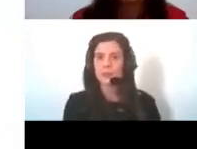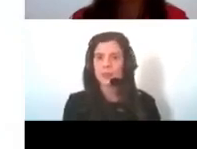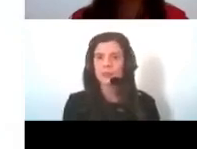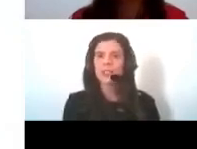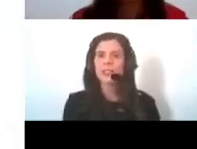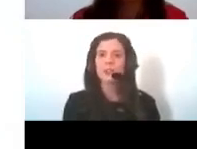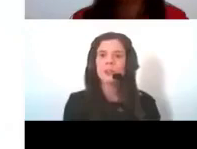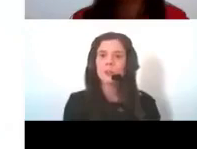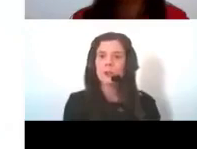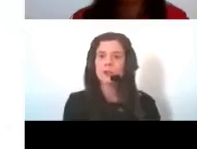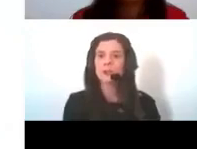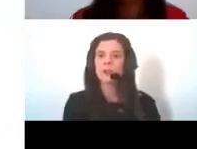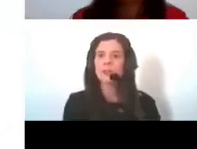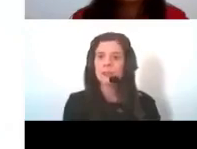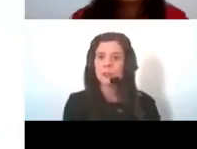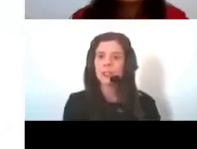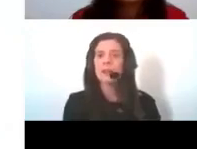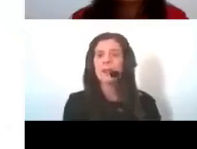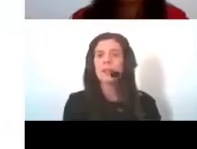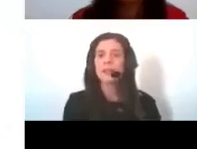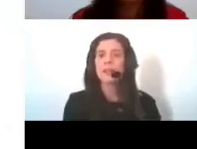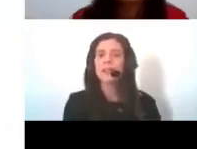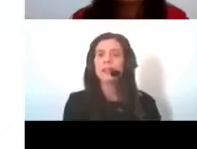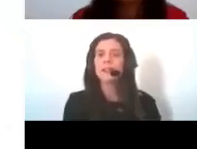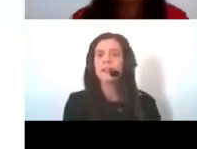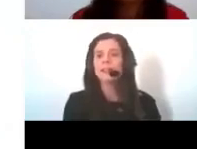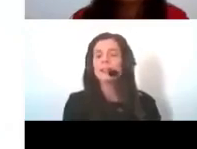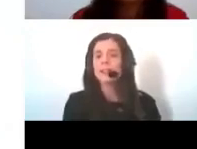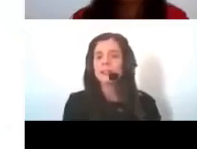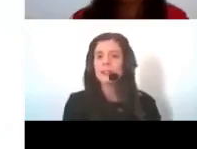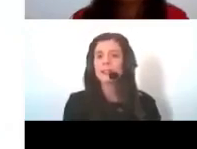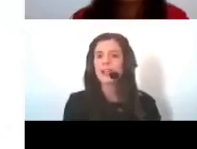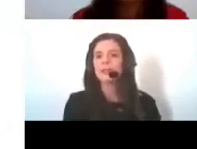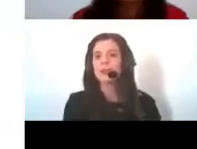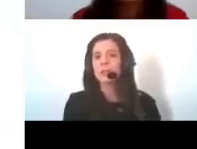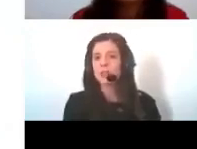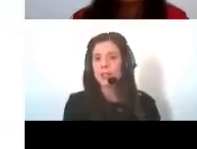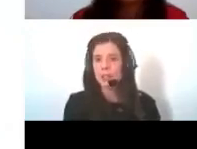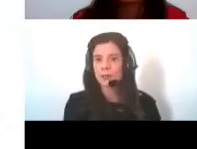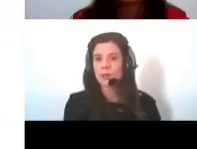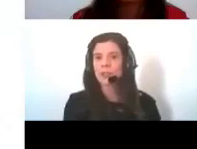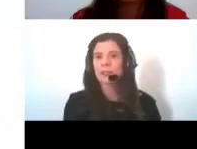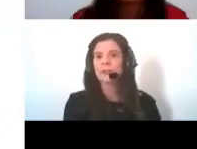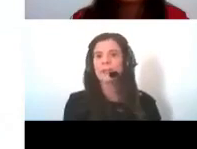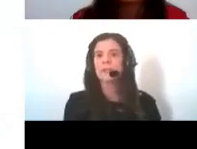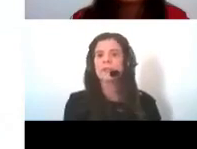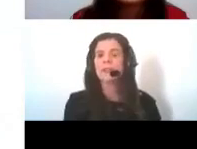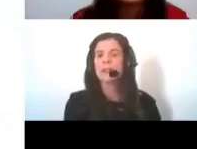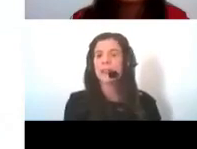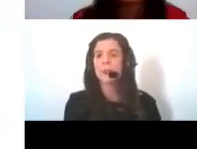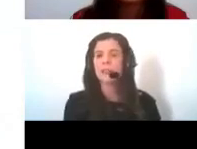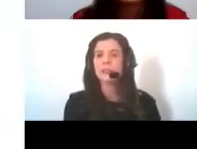Recursos Humanos e estou aqui hoje, junto com a Simone, para falar da integração dos cargos comissionados.